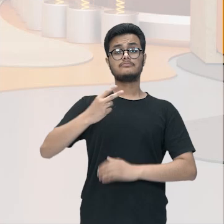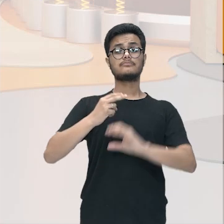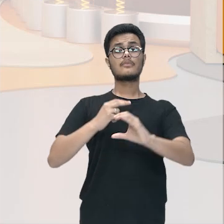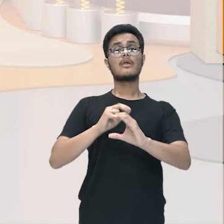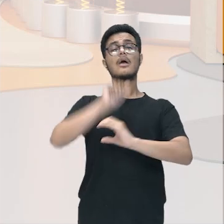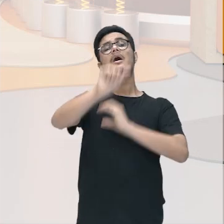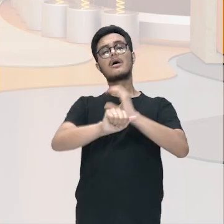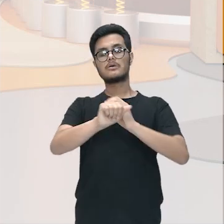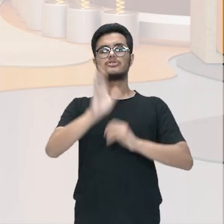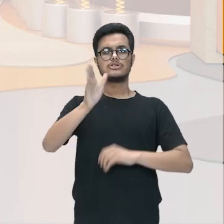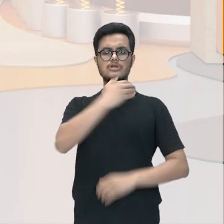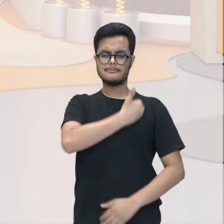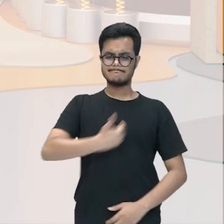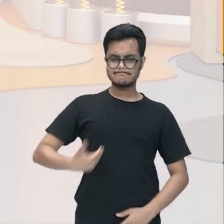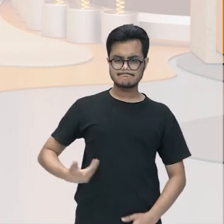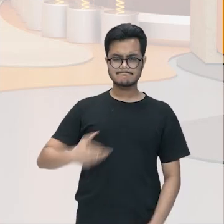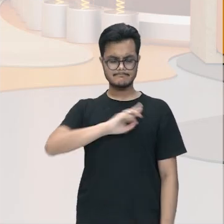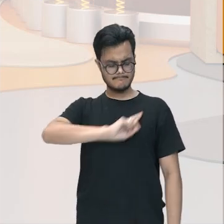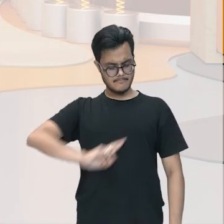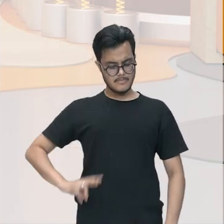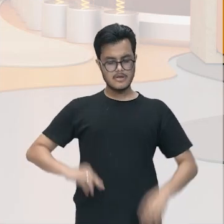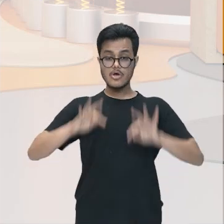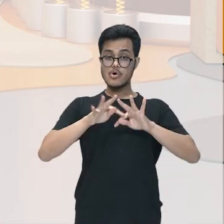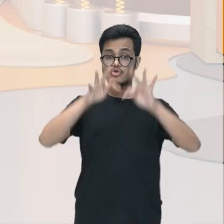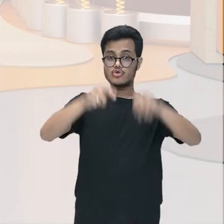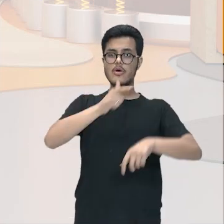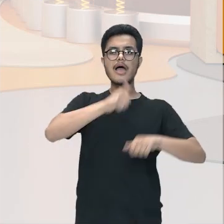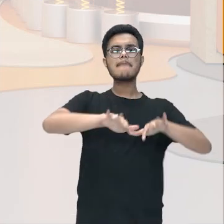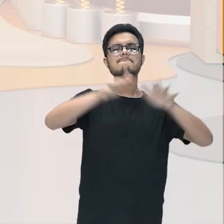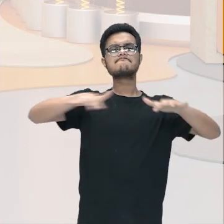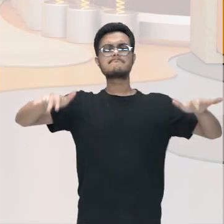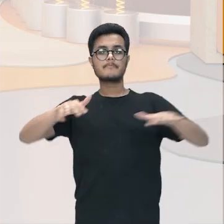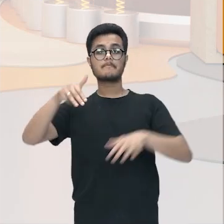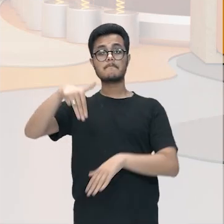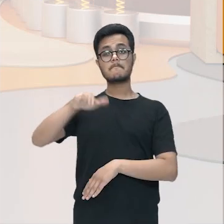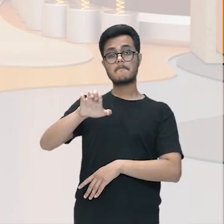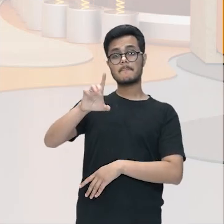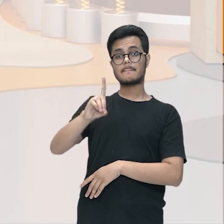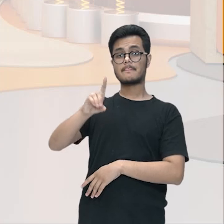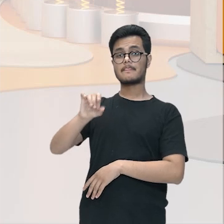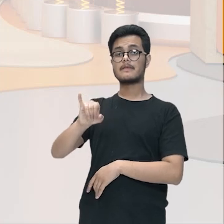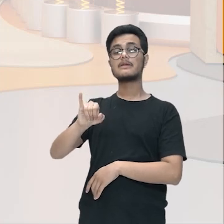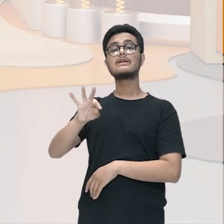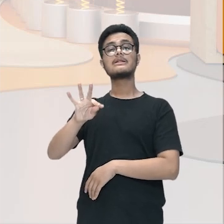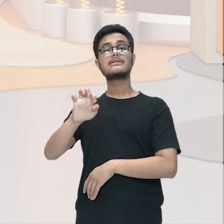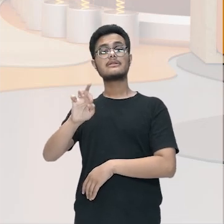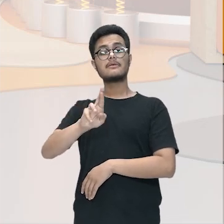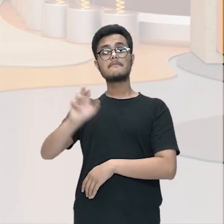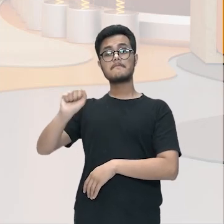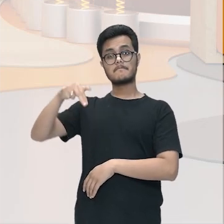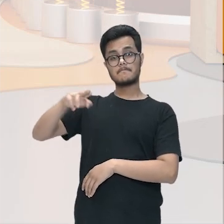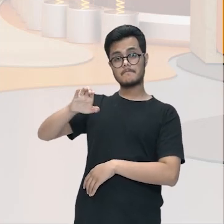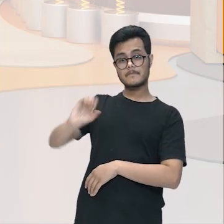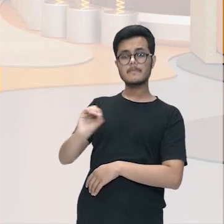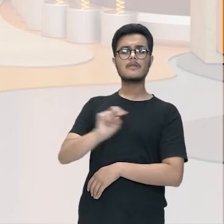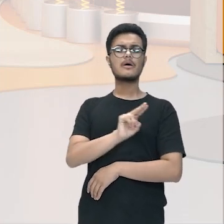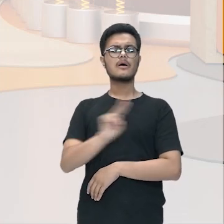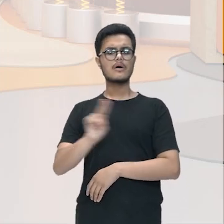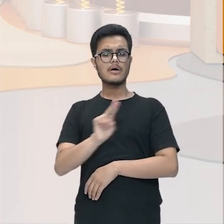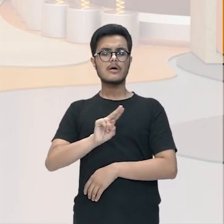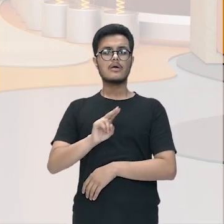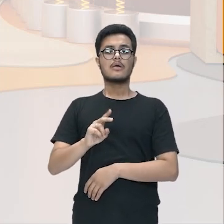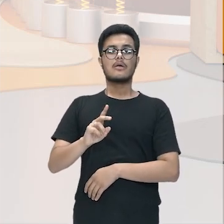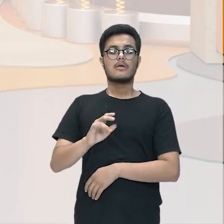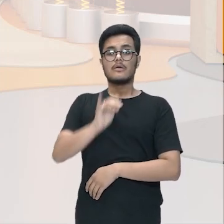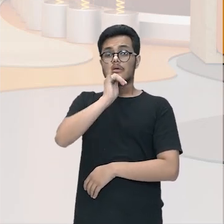já governava todo o mar Mediterrâneo. Por isso que também o mar, né, esse mar Mediterrâneo, ele é chamado também de Mar